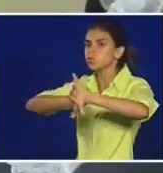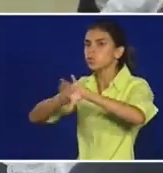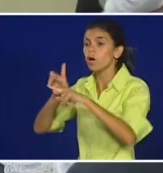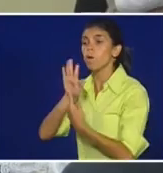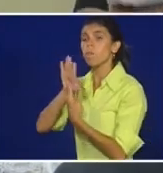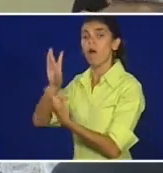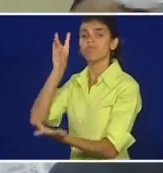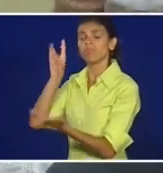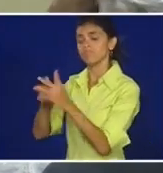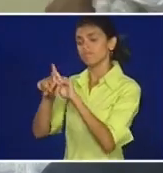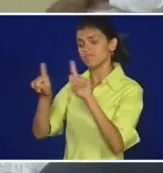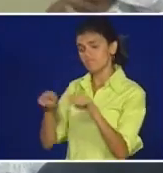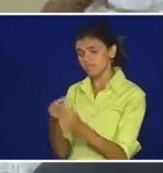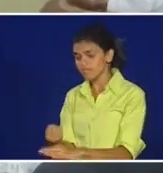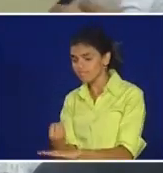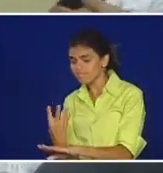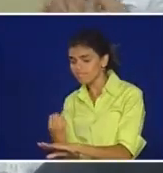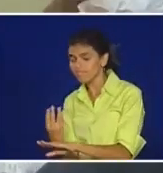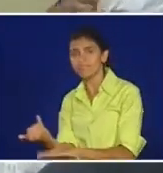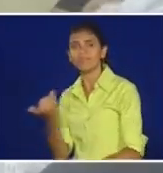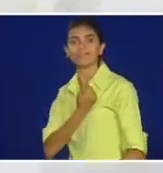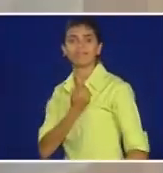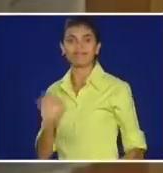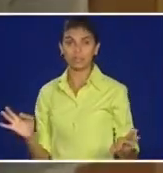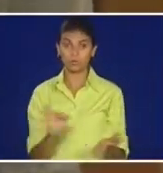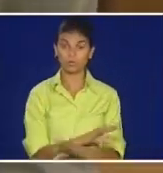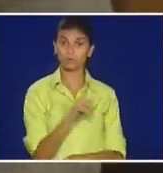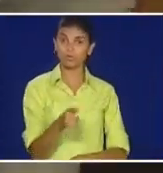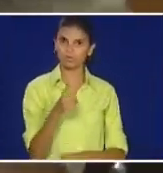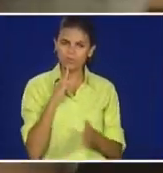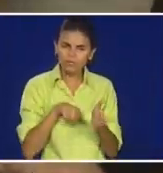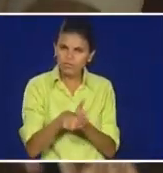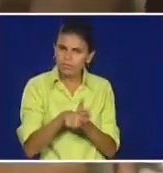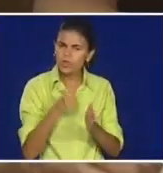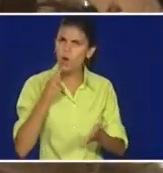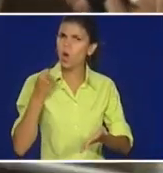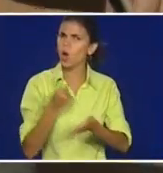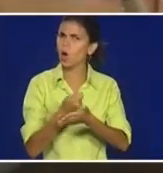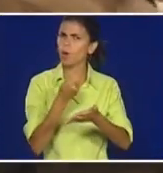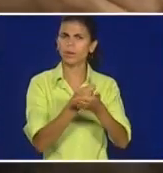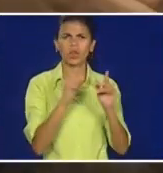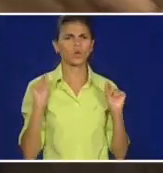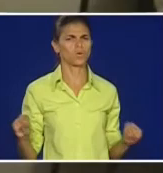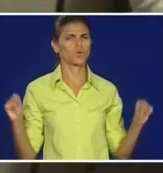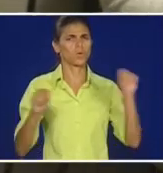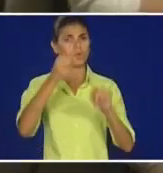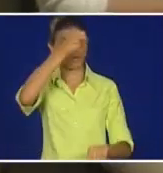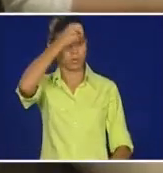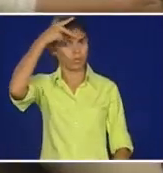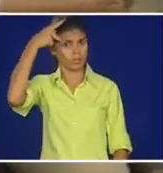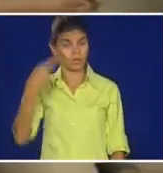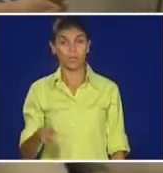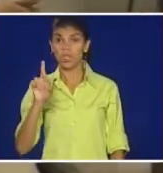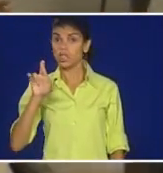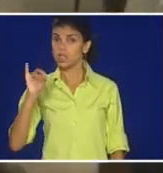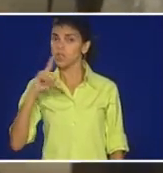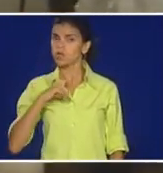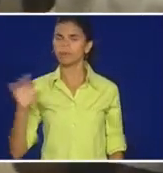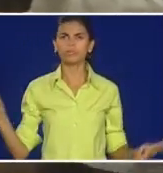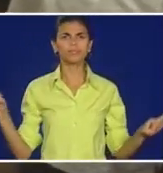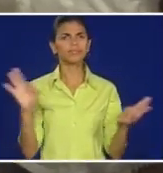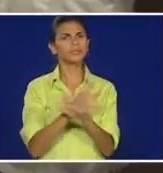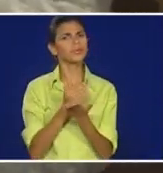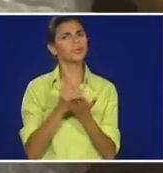essa resposta e me mostra num display luminoso. O exame é obrigatório em diversos municípios. No Rio de Janeiro,